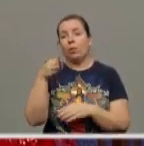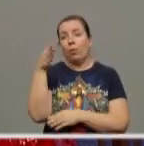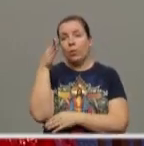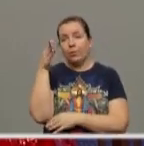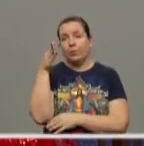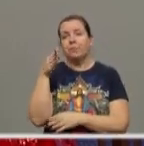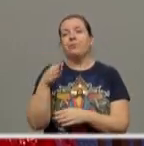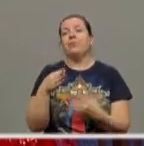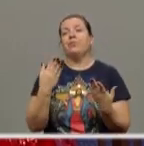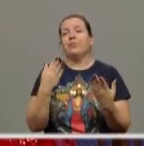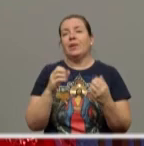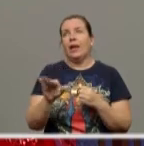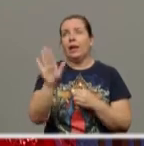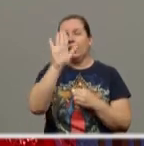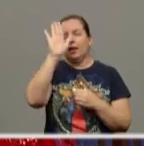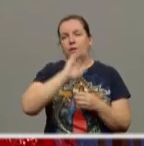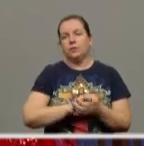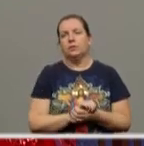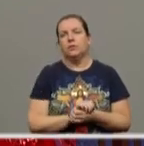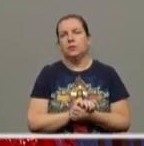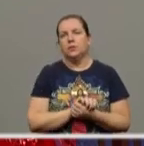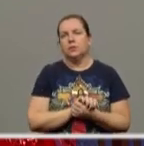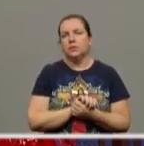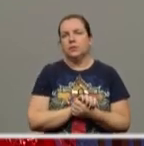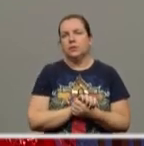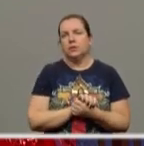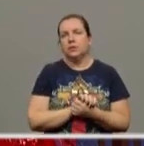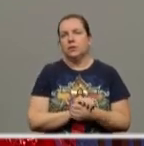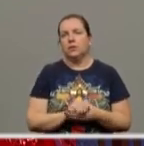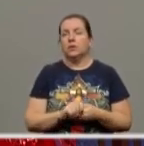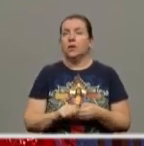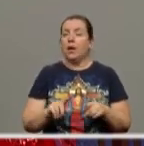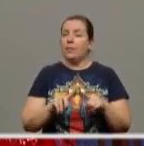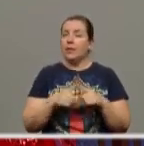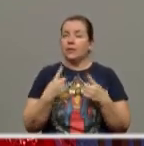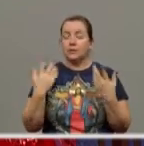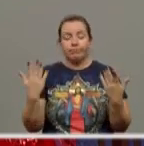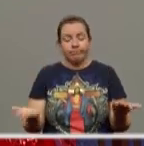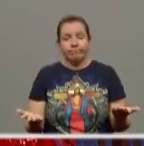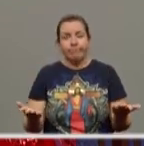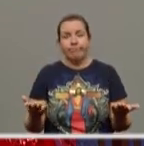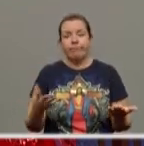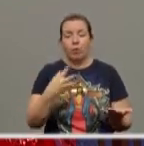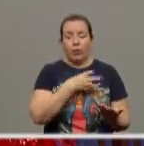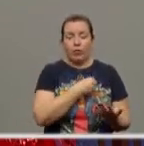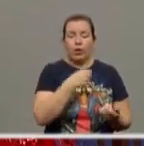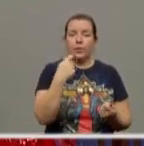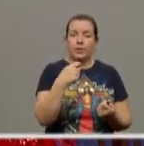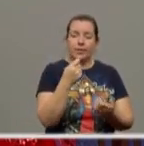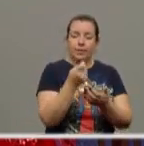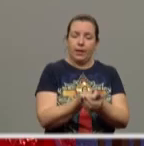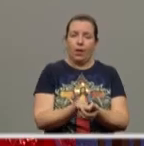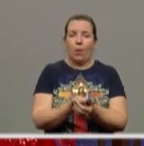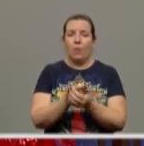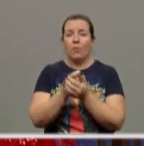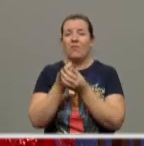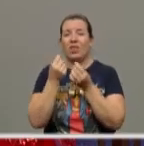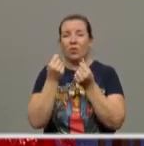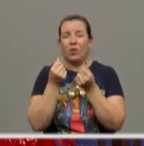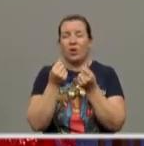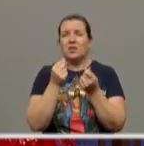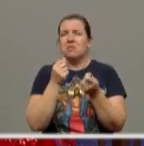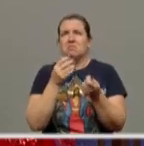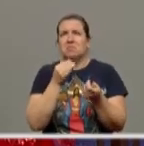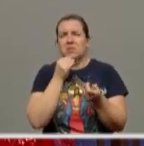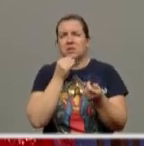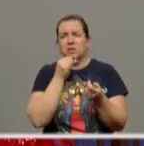Aí eu falei assim, deixe que o filho pague o preço do pecado, então. Qual é a sua orientação, meu filho? Guarda